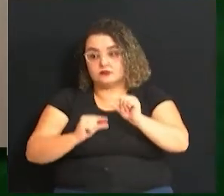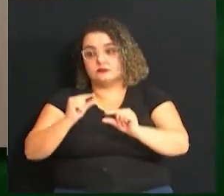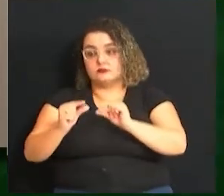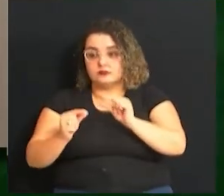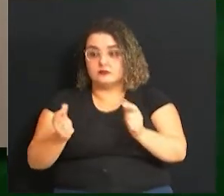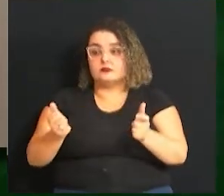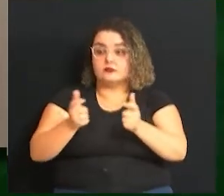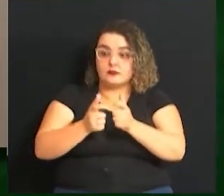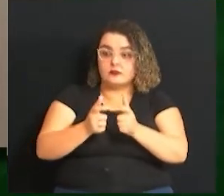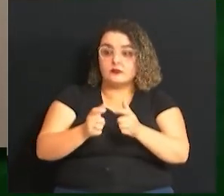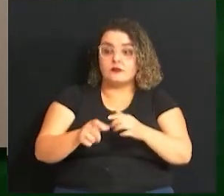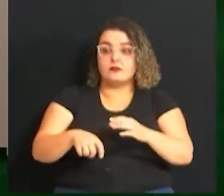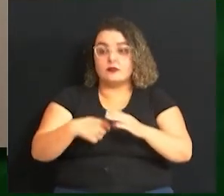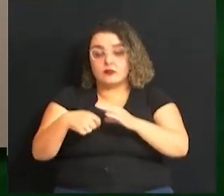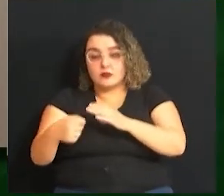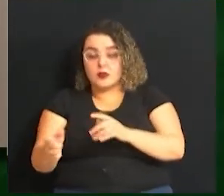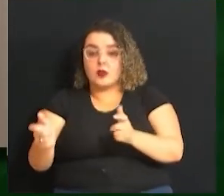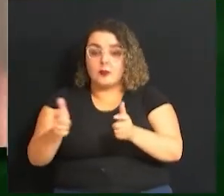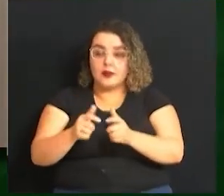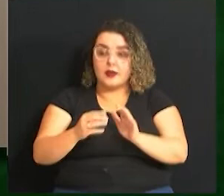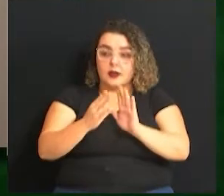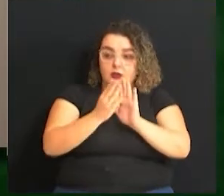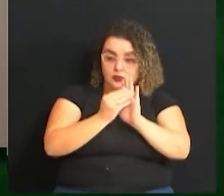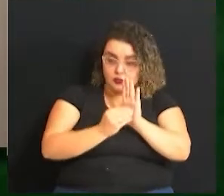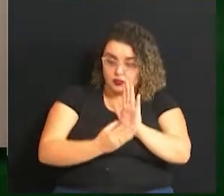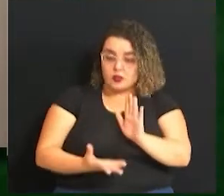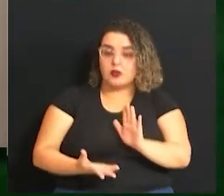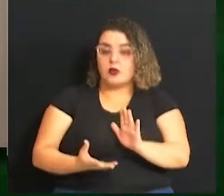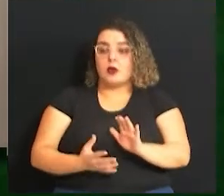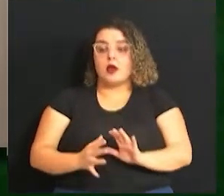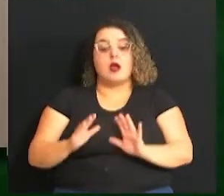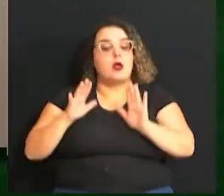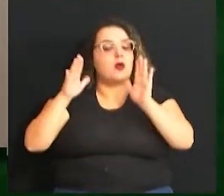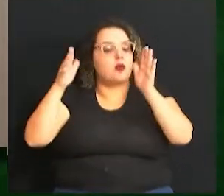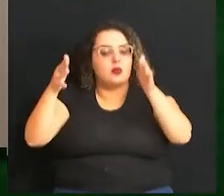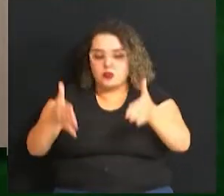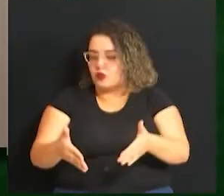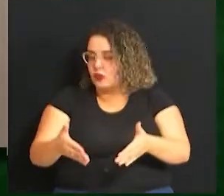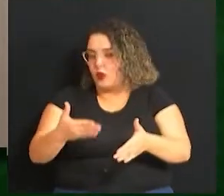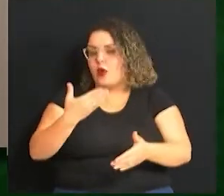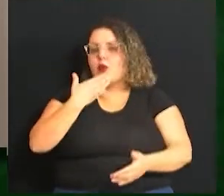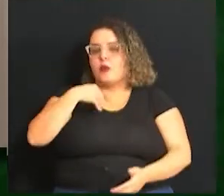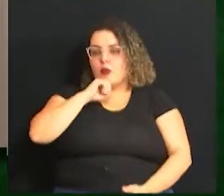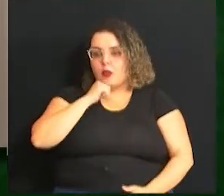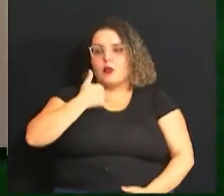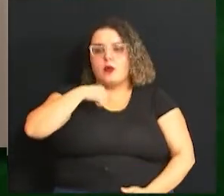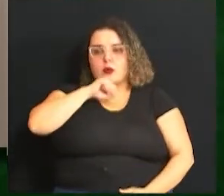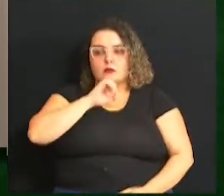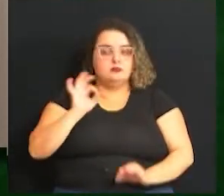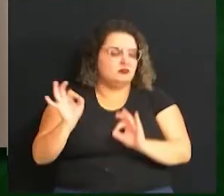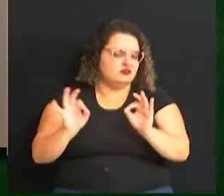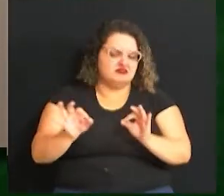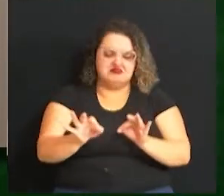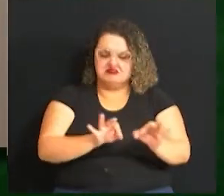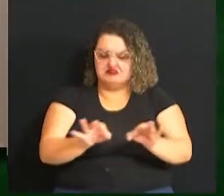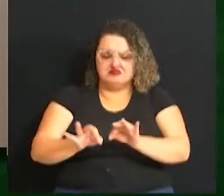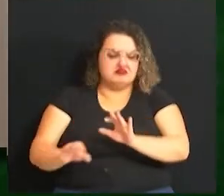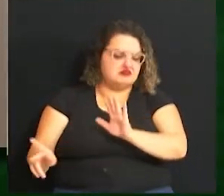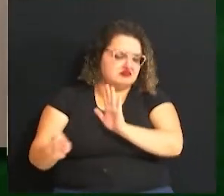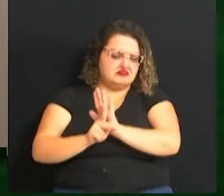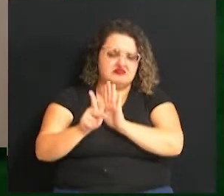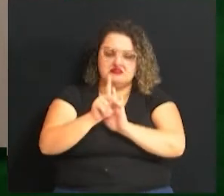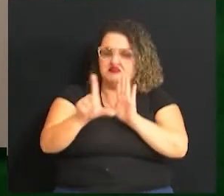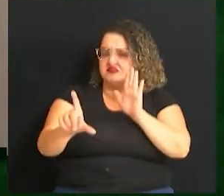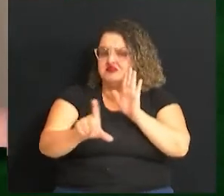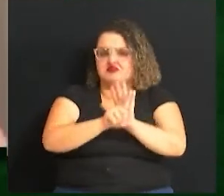começando agora, tem menos vídeo, menos conteúdo, a comunicação é toda voltada para os pais. Porque eu acredito que de nada adianta